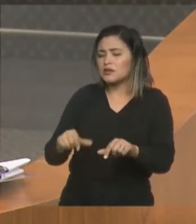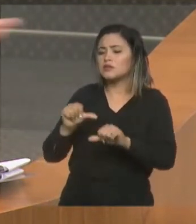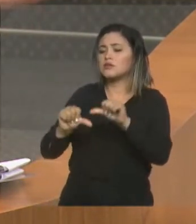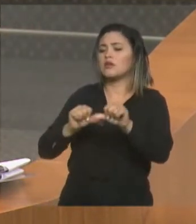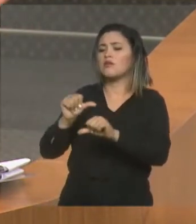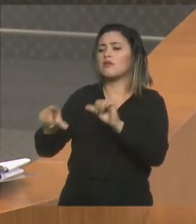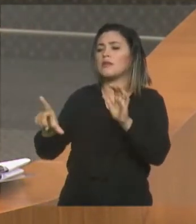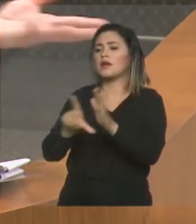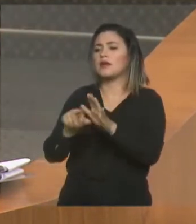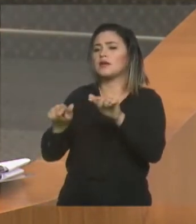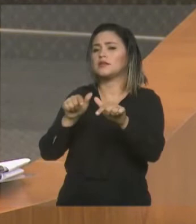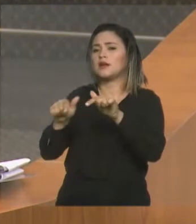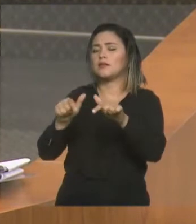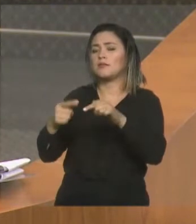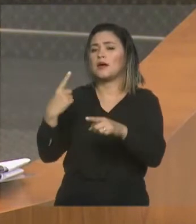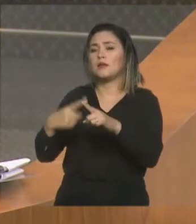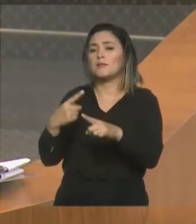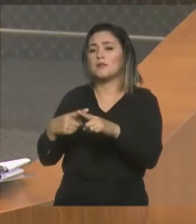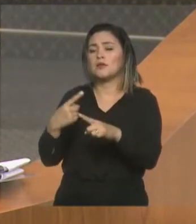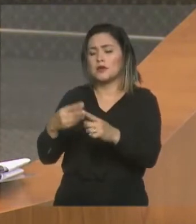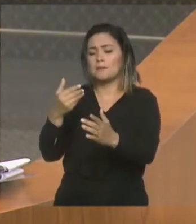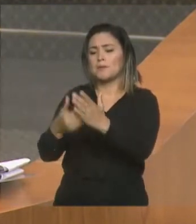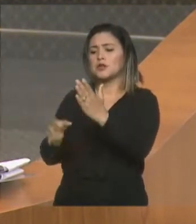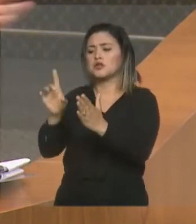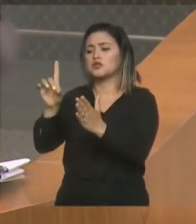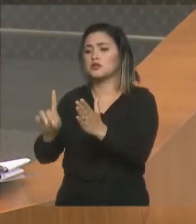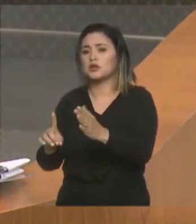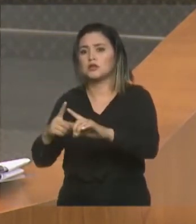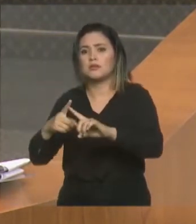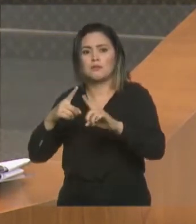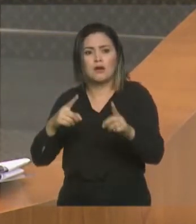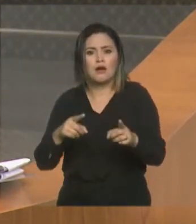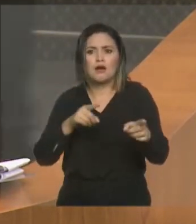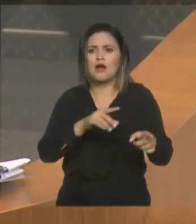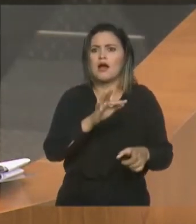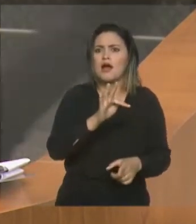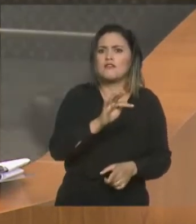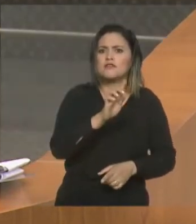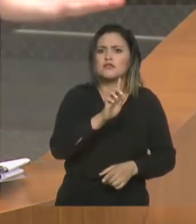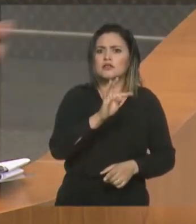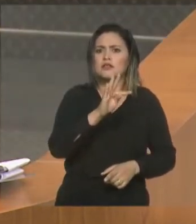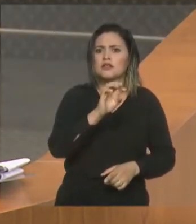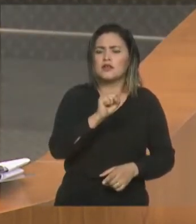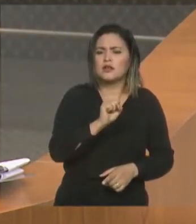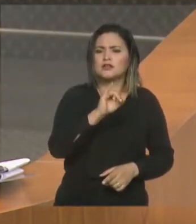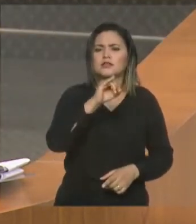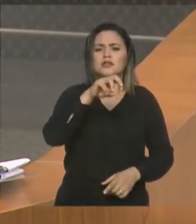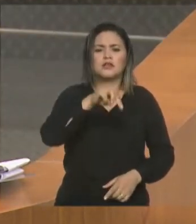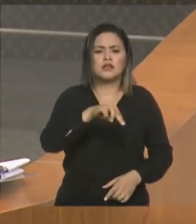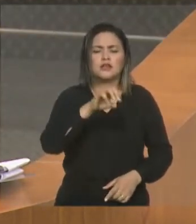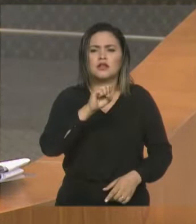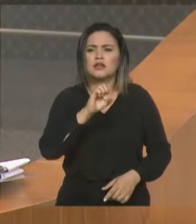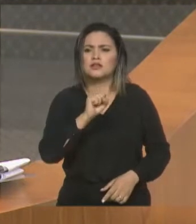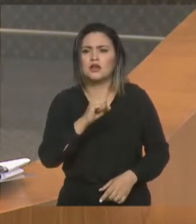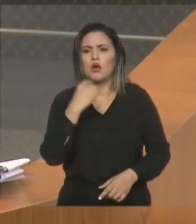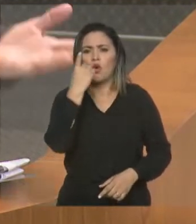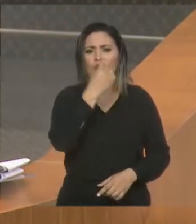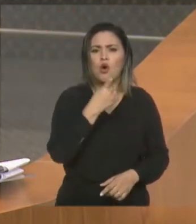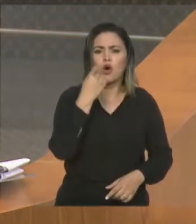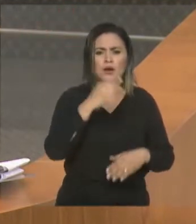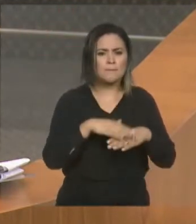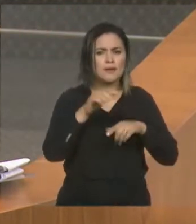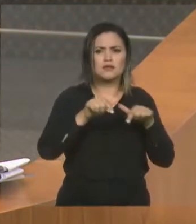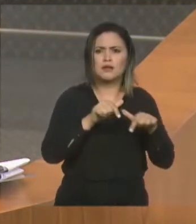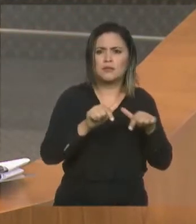e o FGTS é um direito não histórico, o INSS não é um direito histórico, hora trabalhada não é um direito histórico, carteira assinada não é um